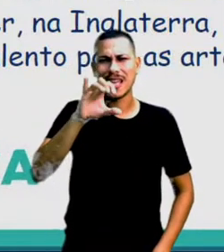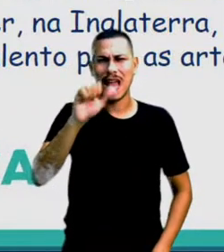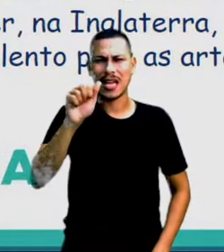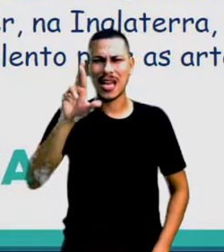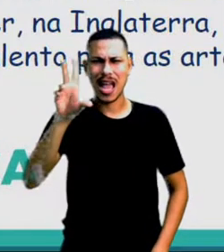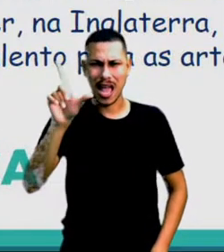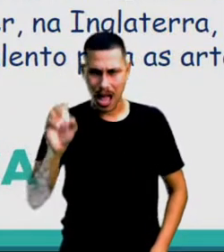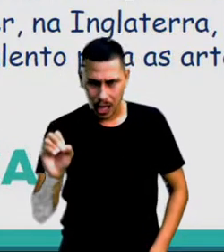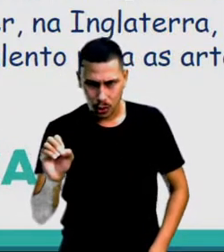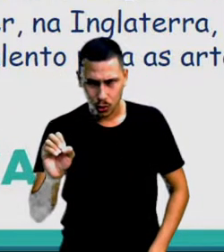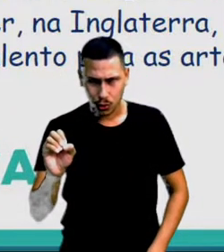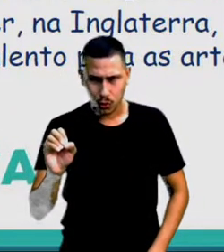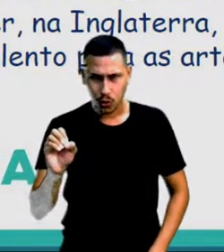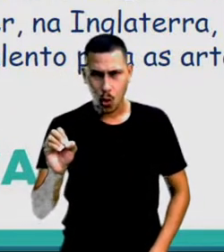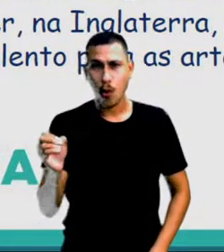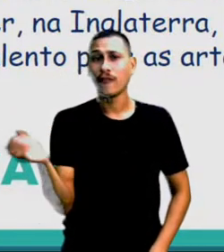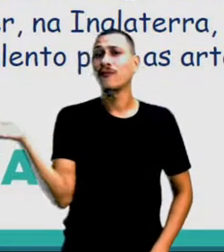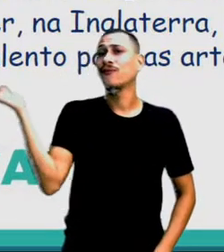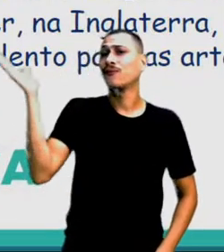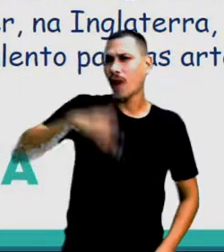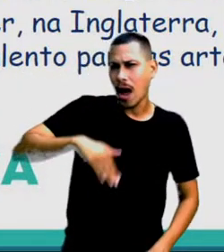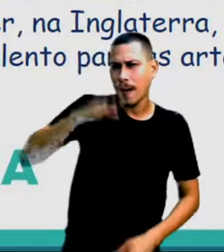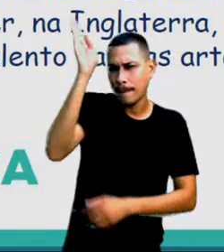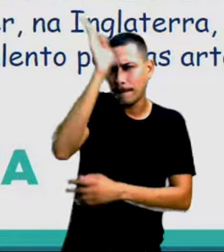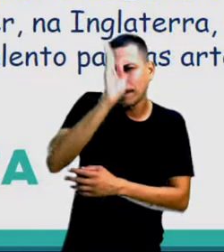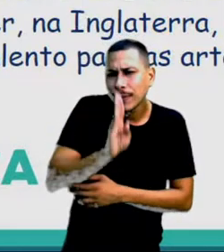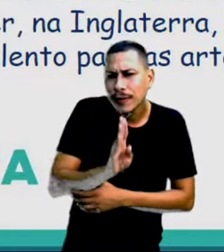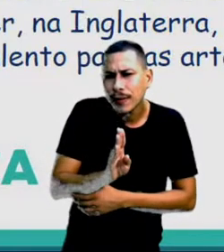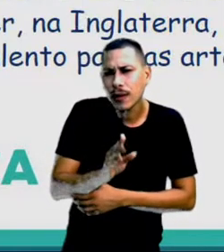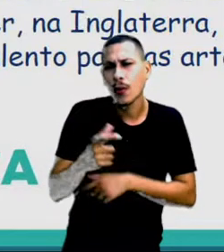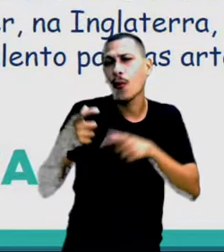Eduardo Brennan, que veio para o Brasil,